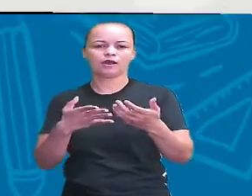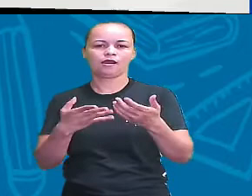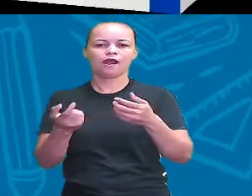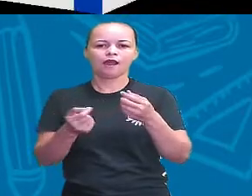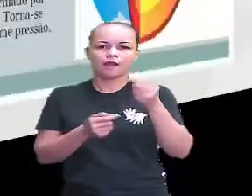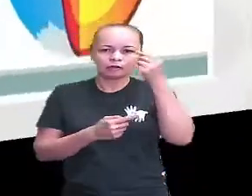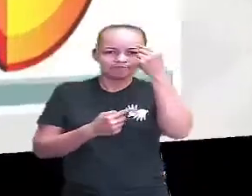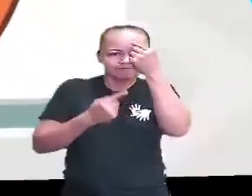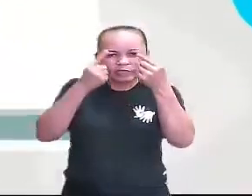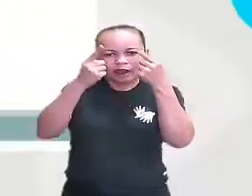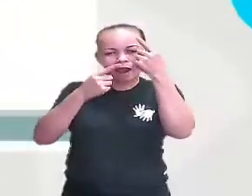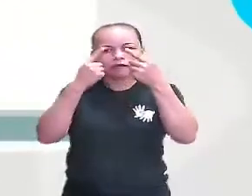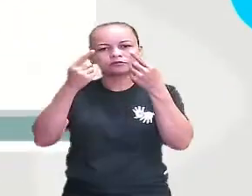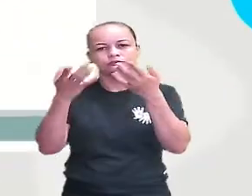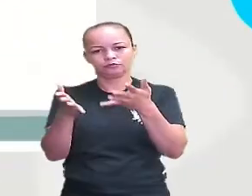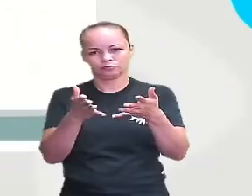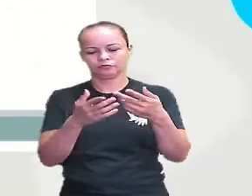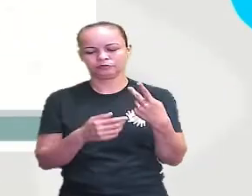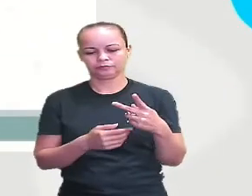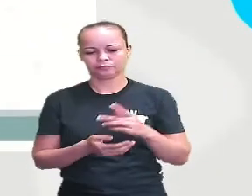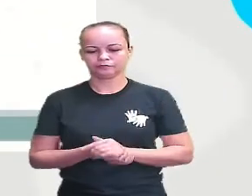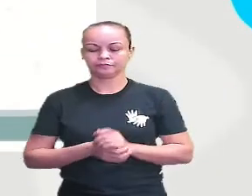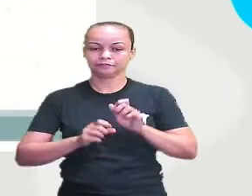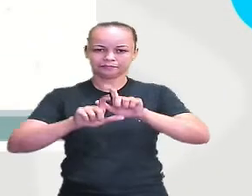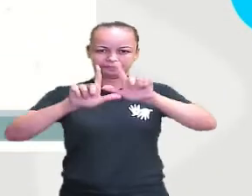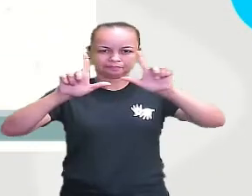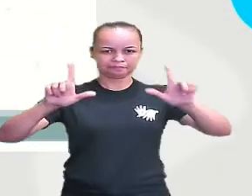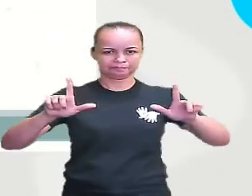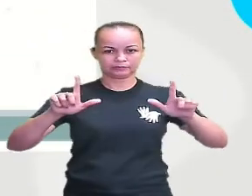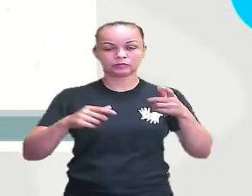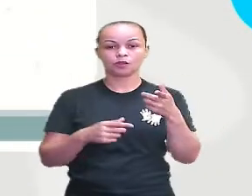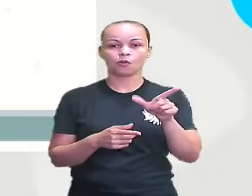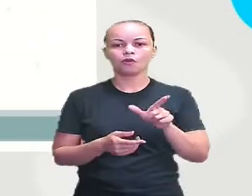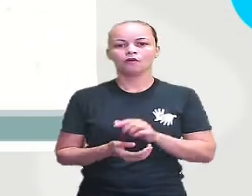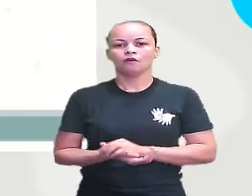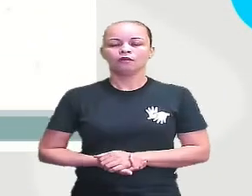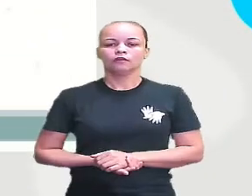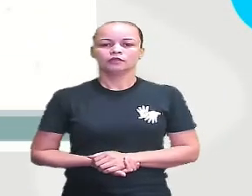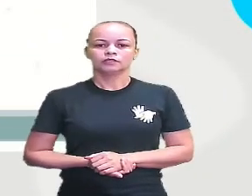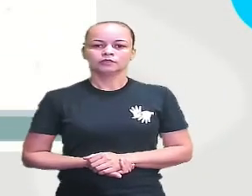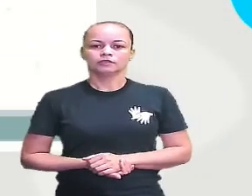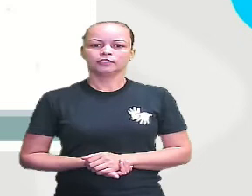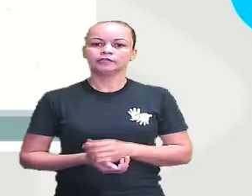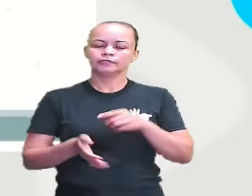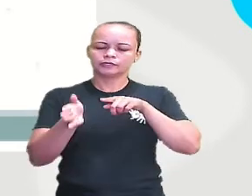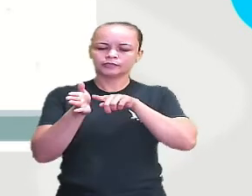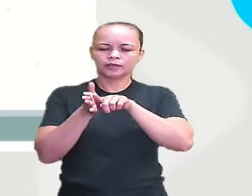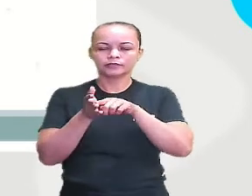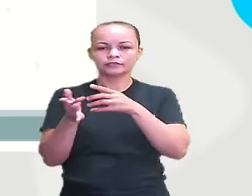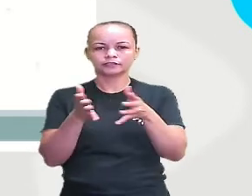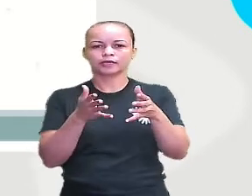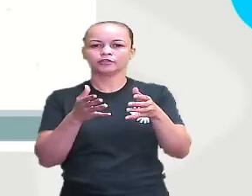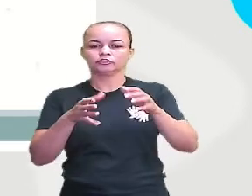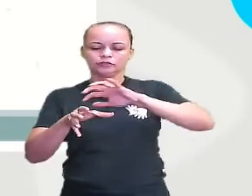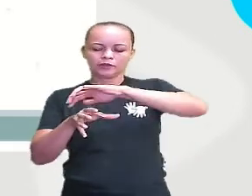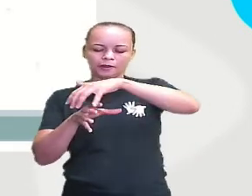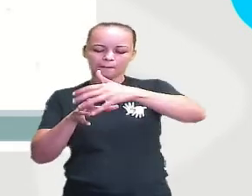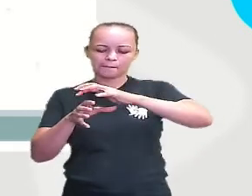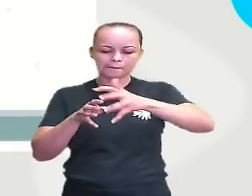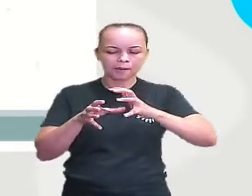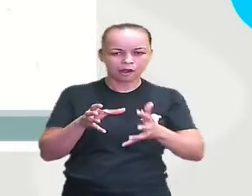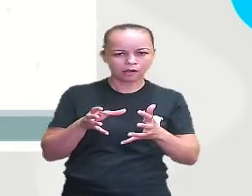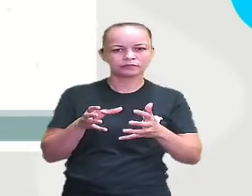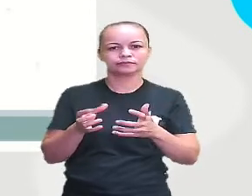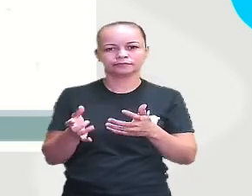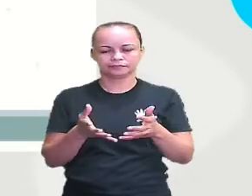já ir direto. Abre a próxima imagem aí. Por favor. Isso, perfeito. Então, análise das camadas da Terra. Então, vamos lá. A nossa